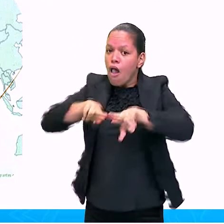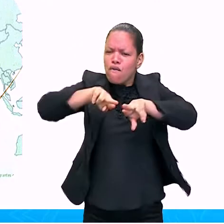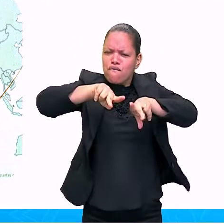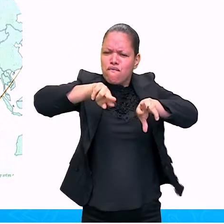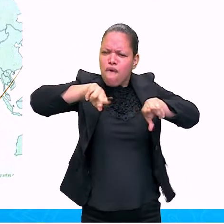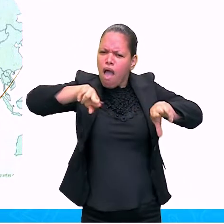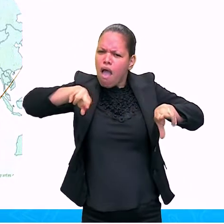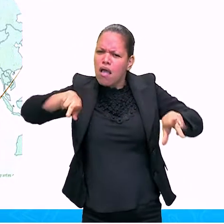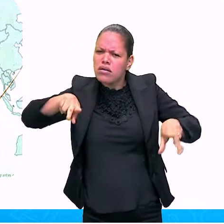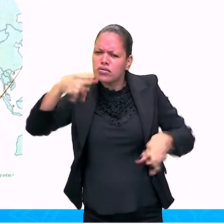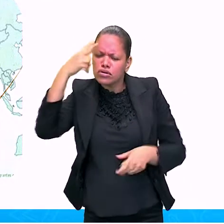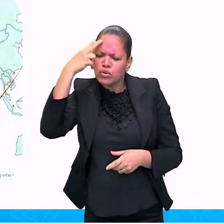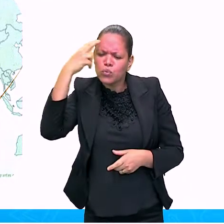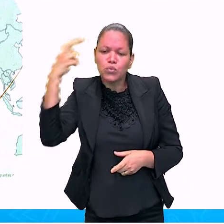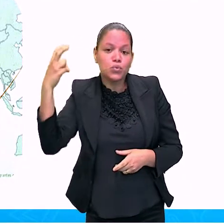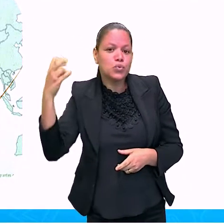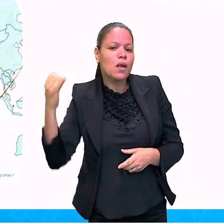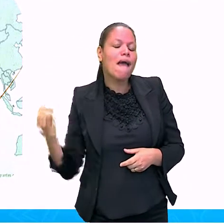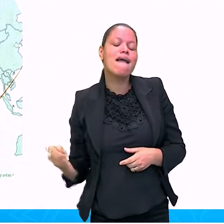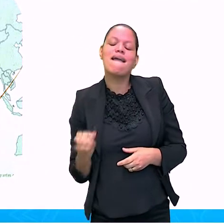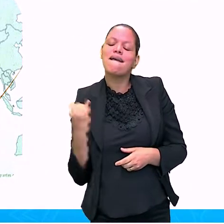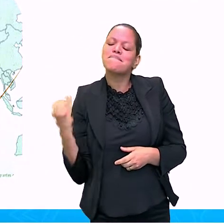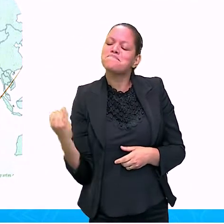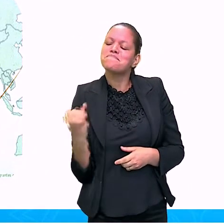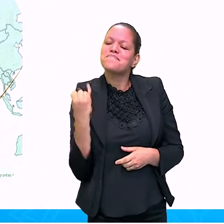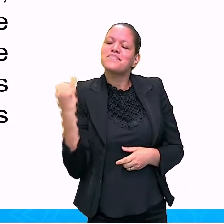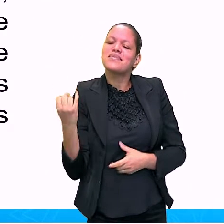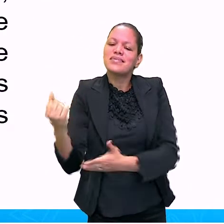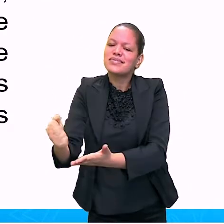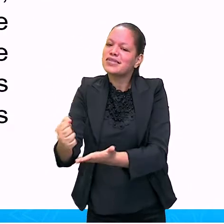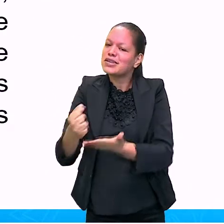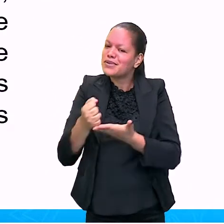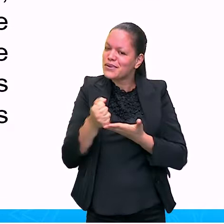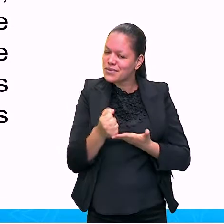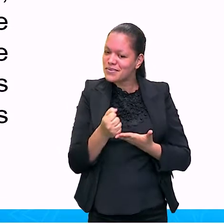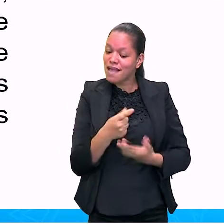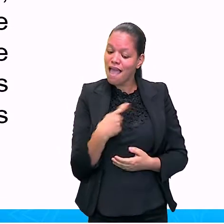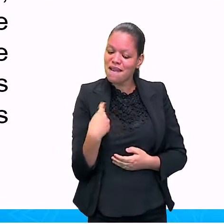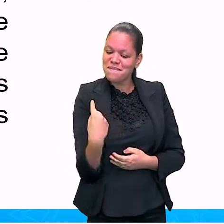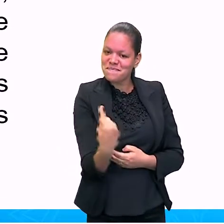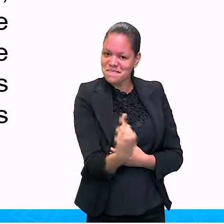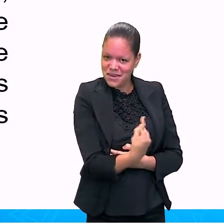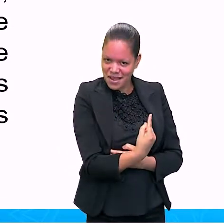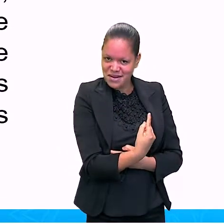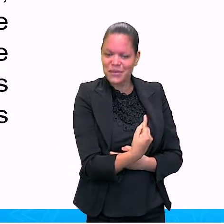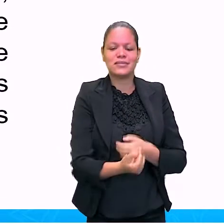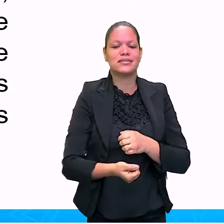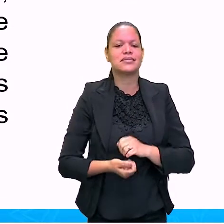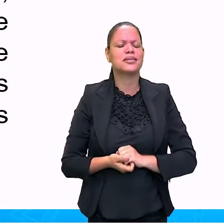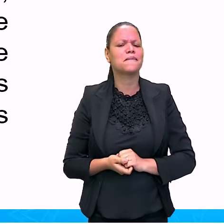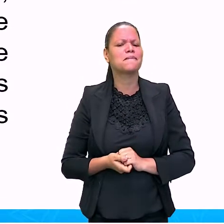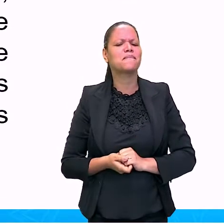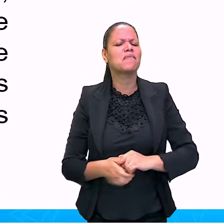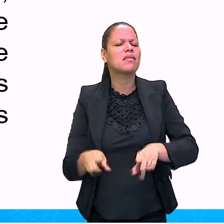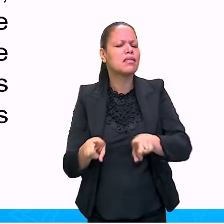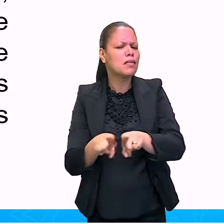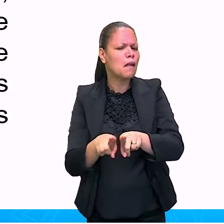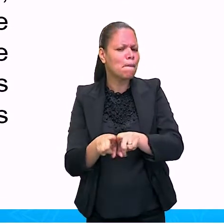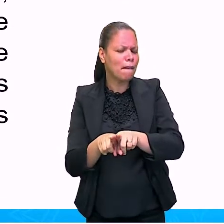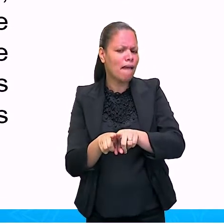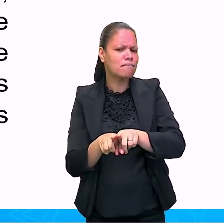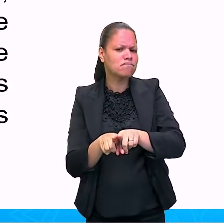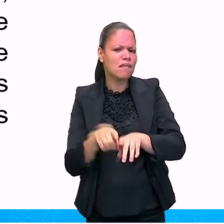que cada um desses povos trouxeram para a nossa cultura. Então, os imigrantes também influenciam a